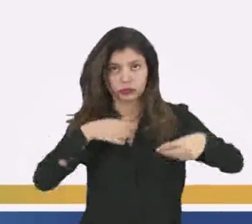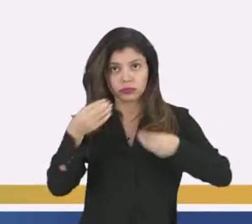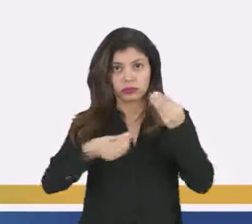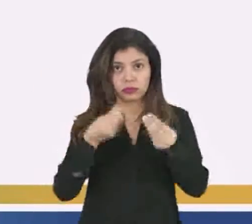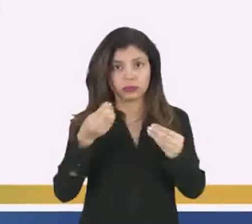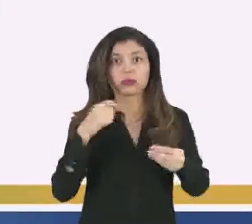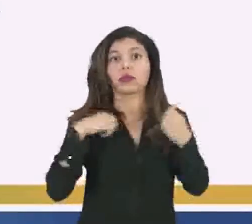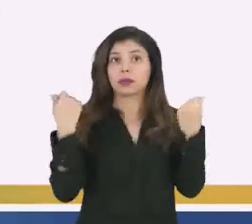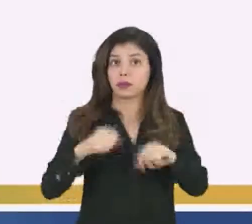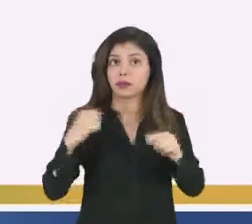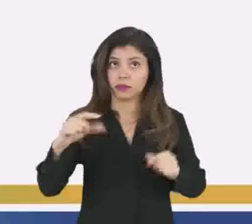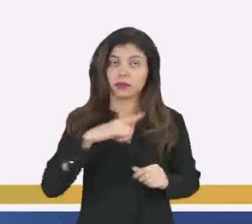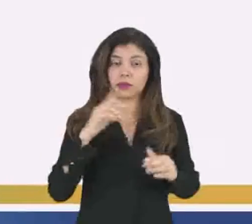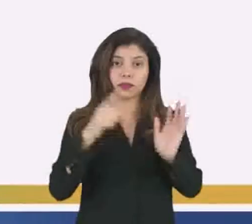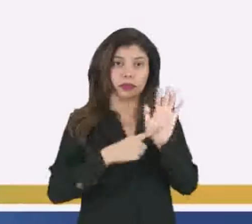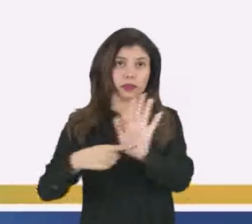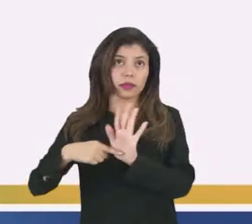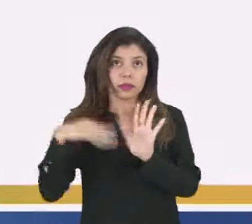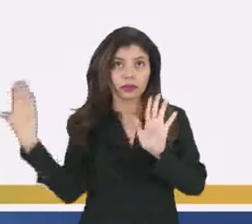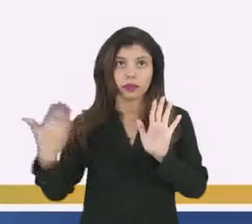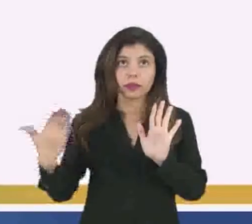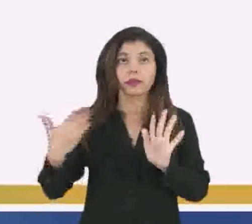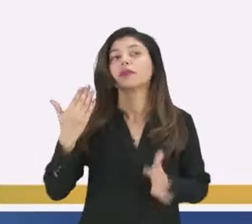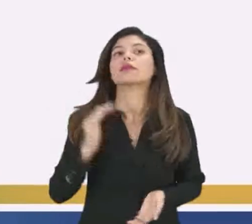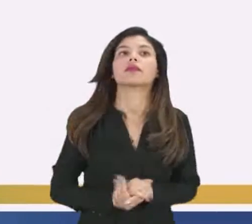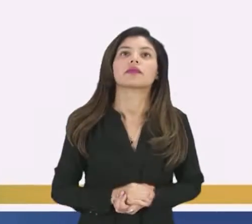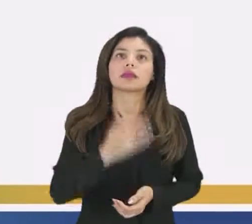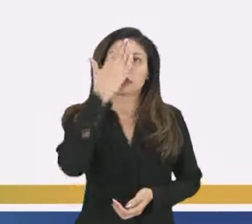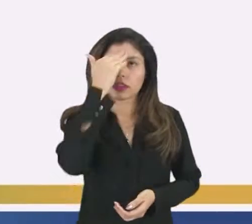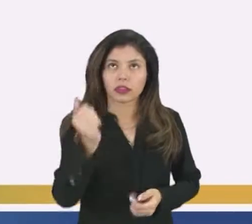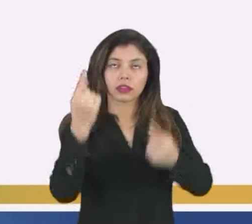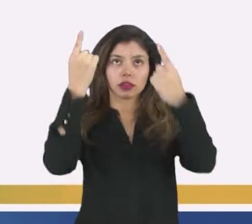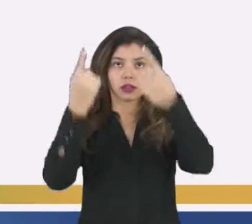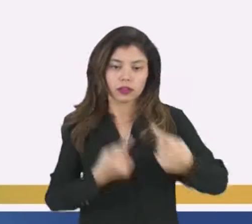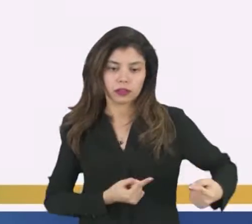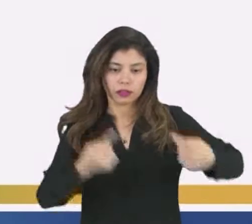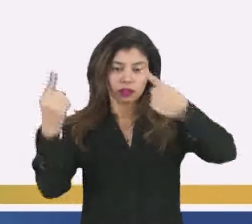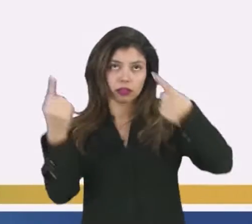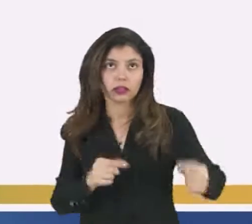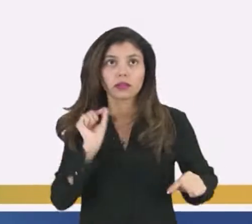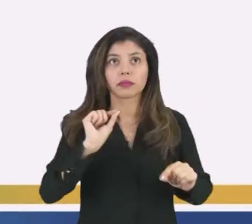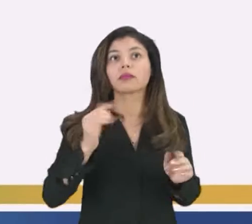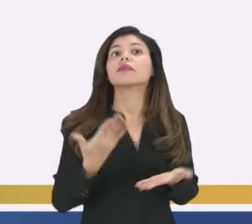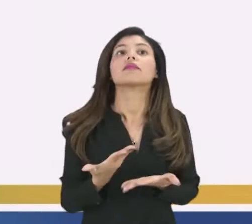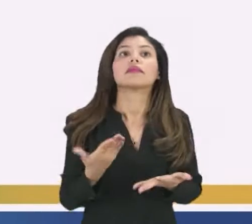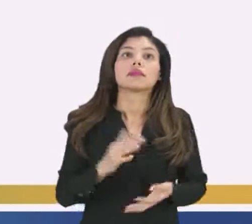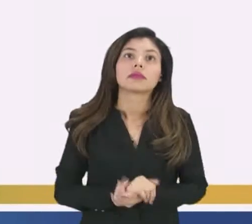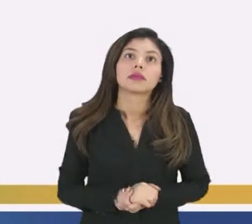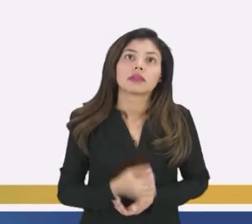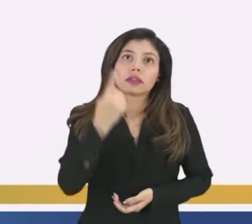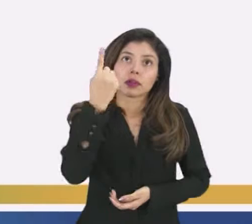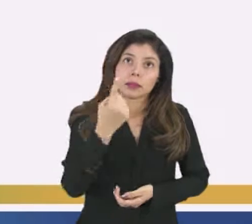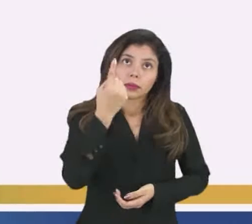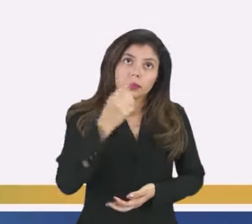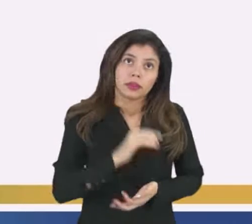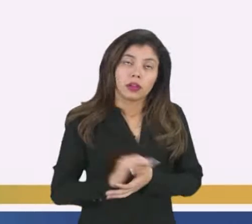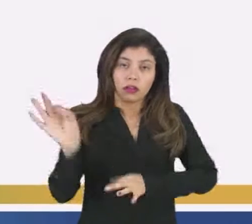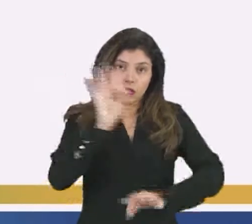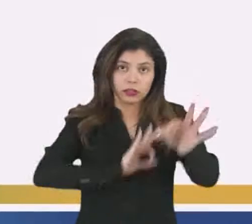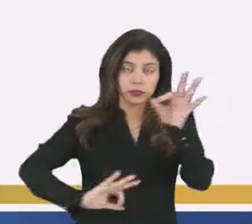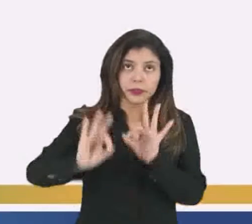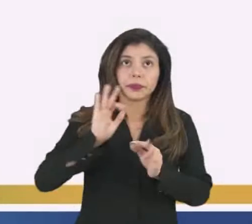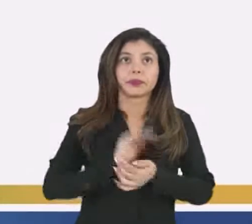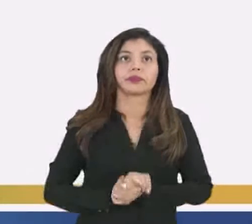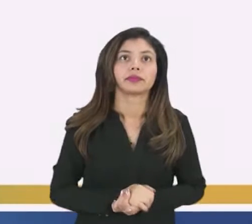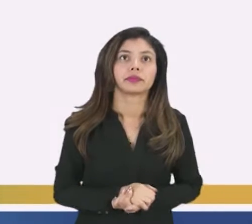para isso, a gente vai mostrar isso agora. Sabendo que essas retas são paralelas, o que eu faço nesse caso? Da primeira equação eu organizo,